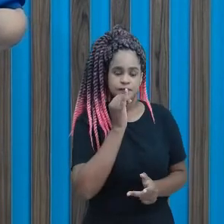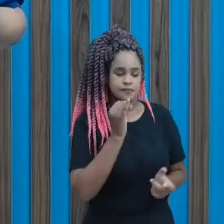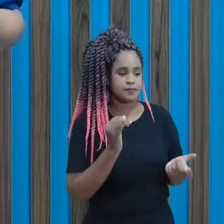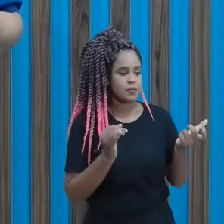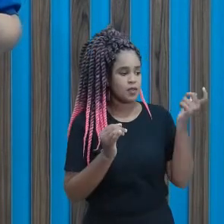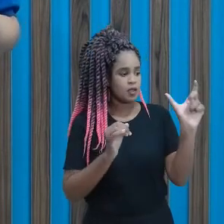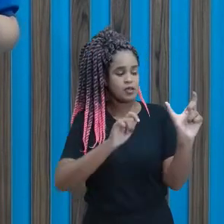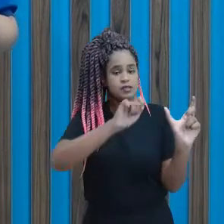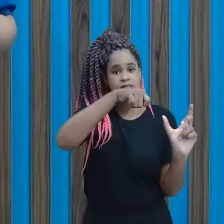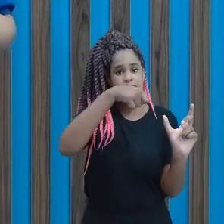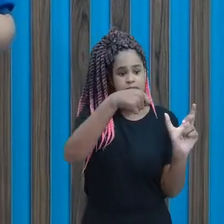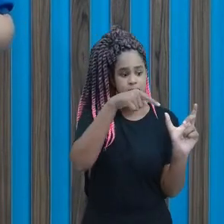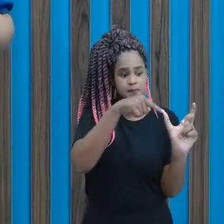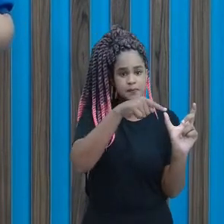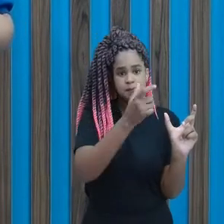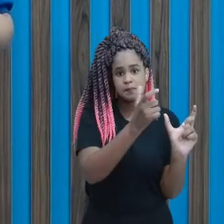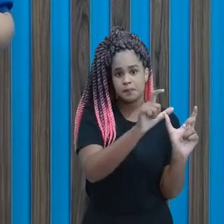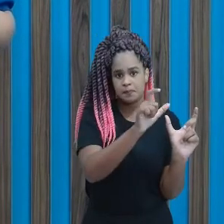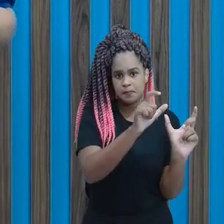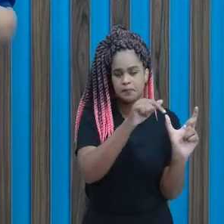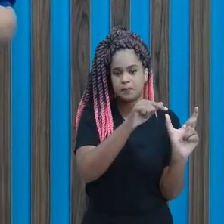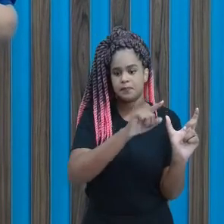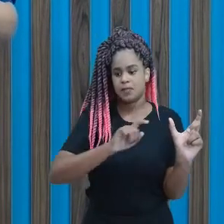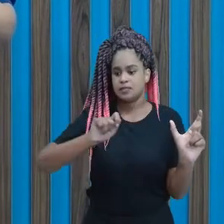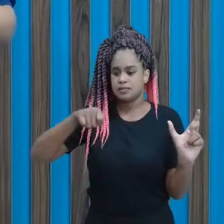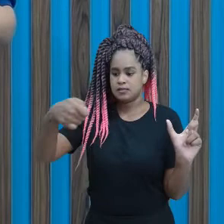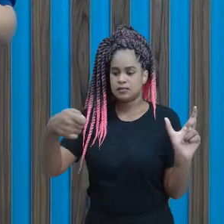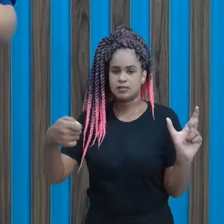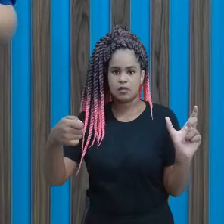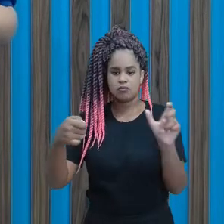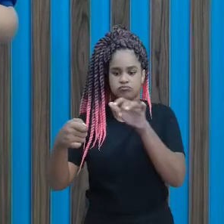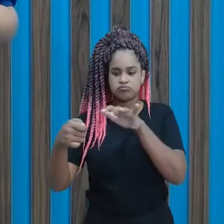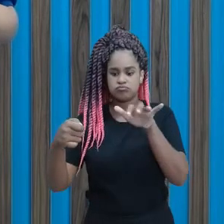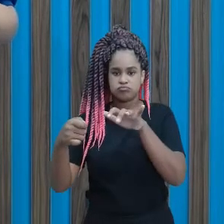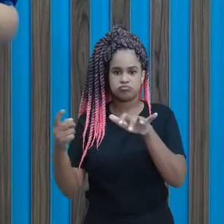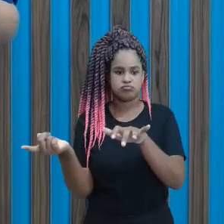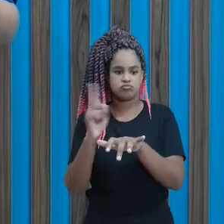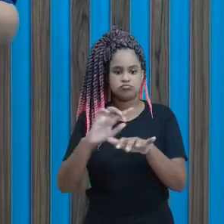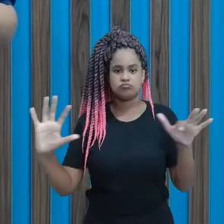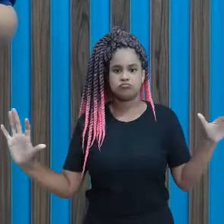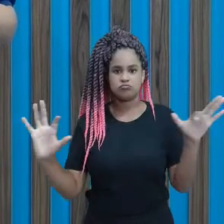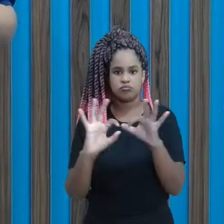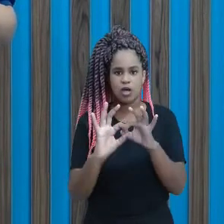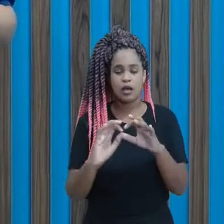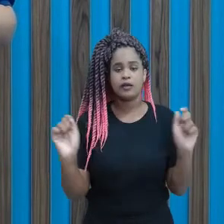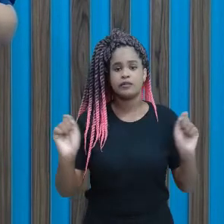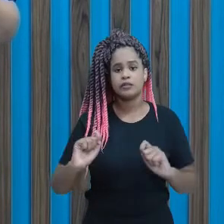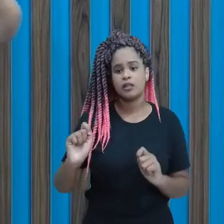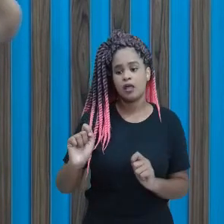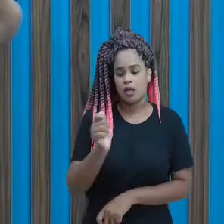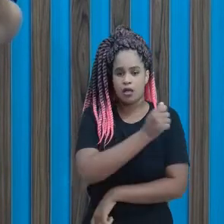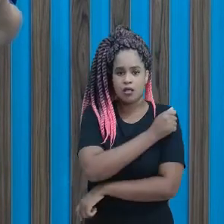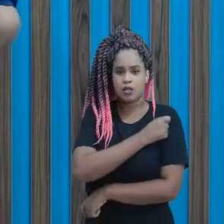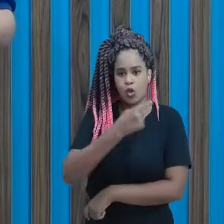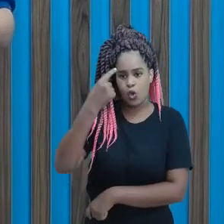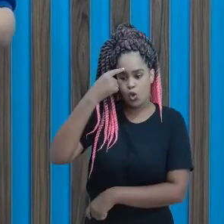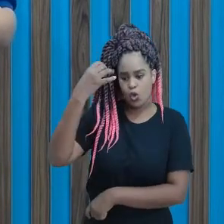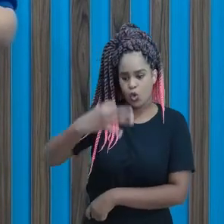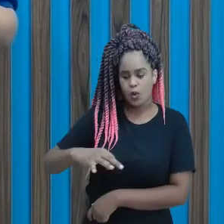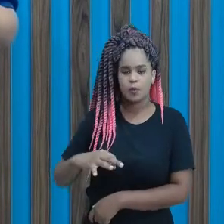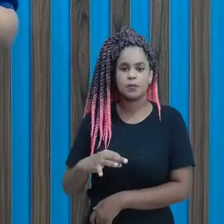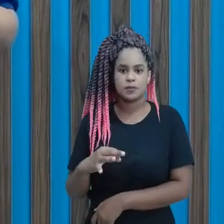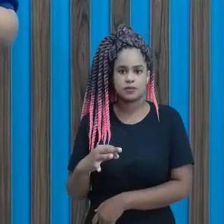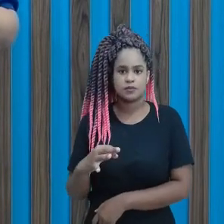escrito. Então, esse recurso da datilologia é para facilitar a compreensão do estudante